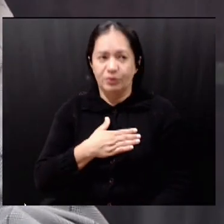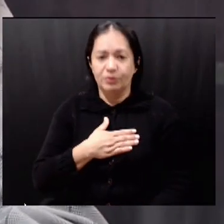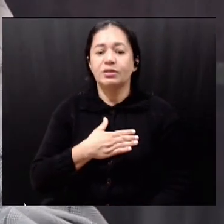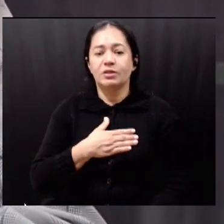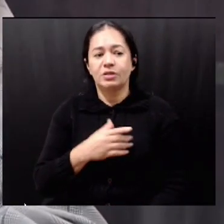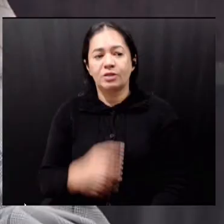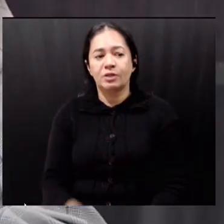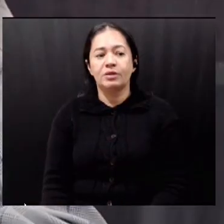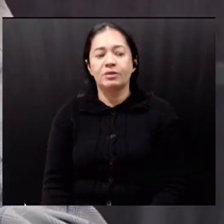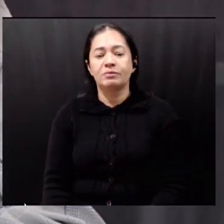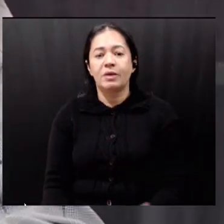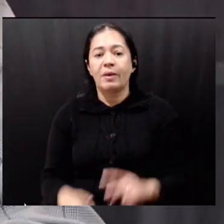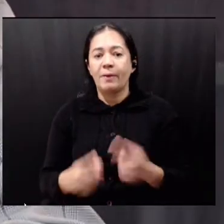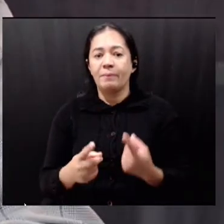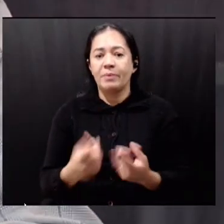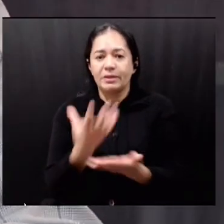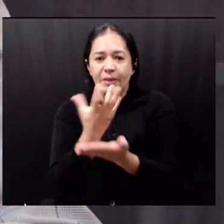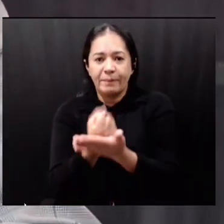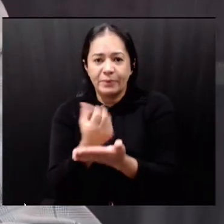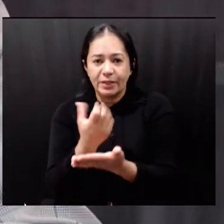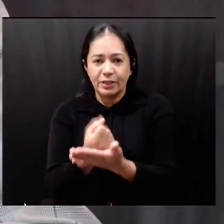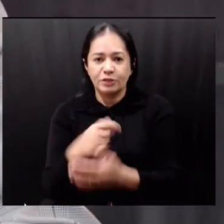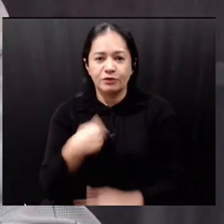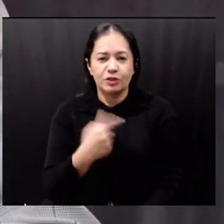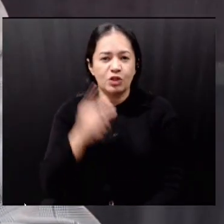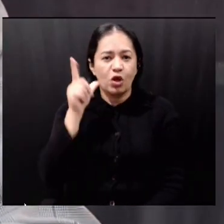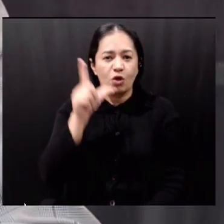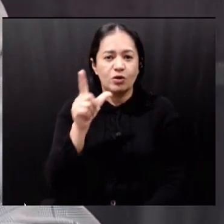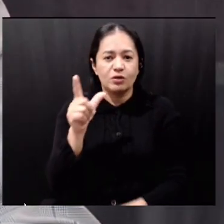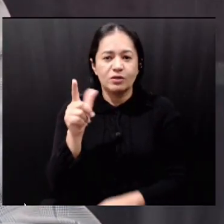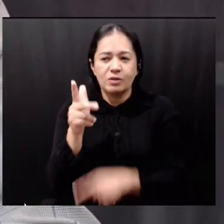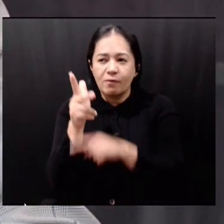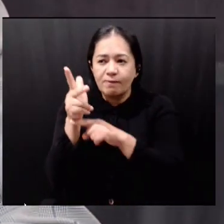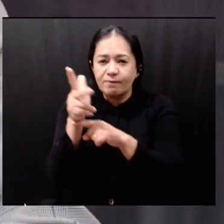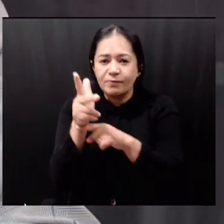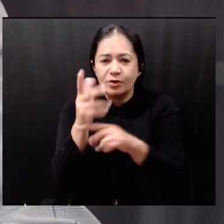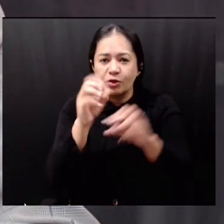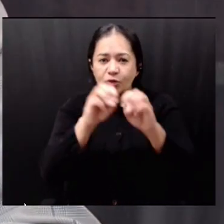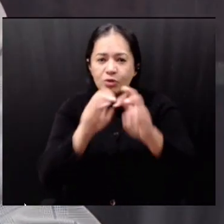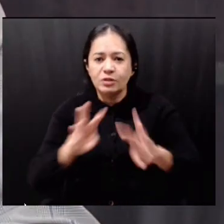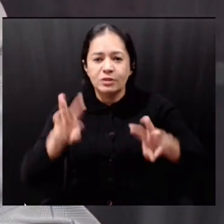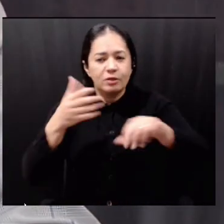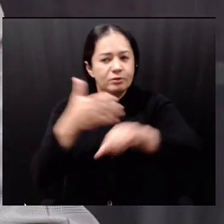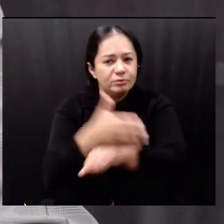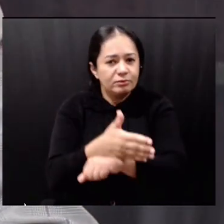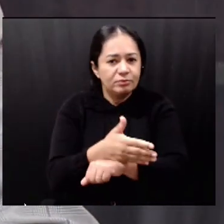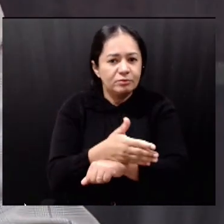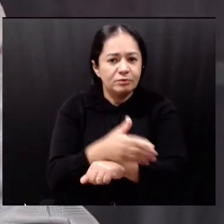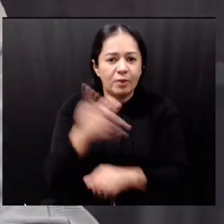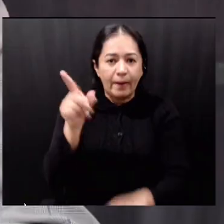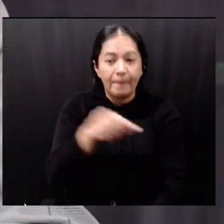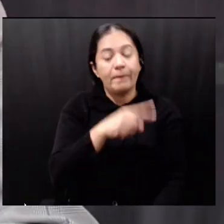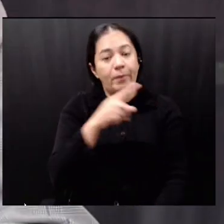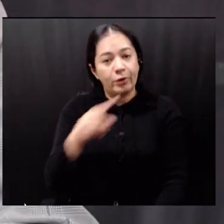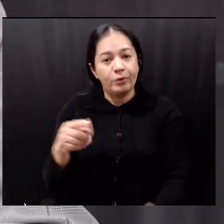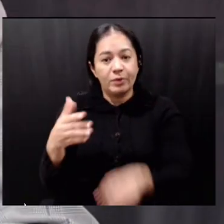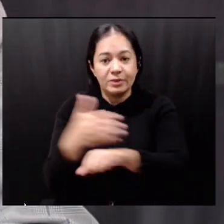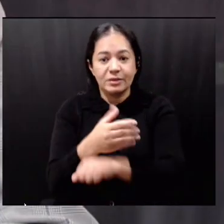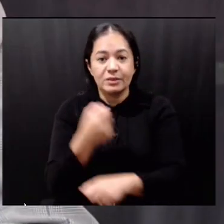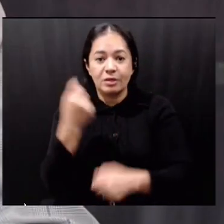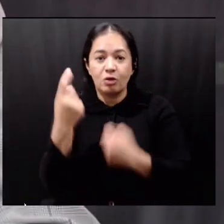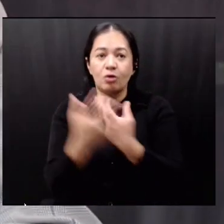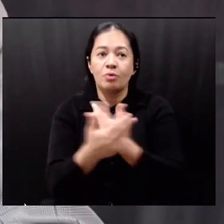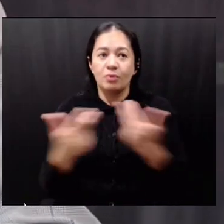muitos aplicativos que a gente consegue rastrear ali os sites que estão entrando, proibir ali acesso a algumas coisas, porque o Shorts